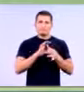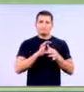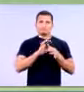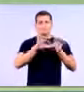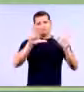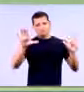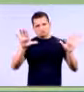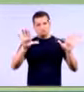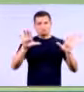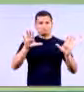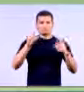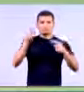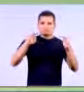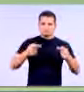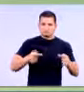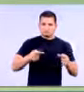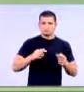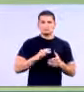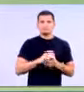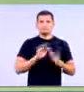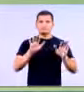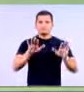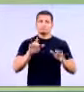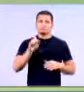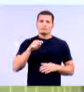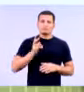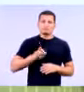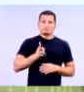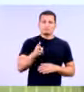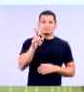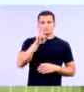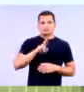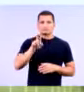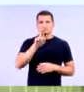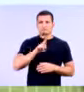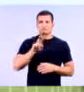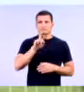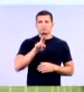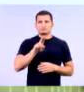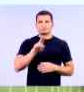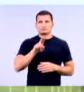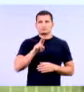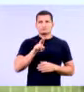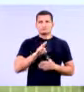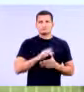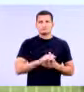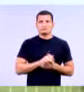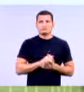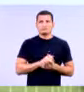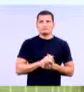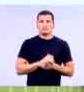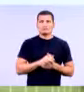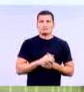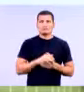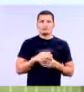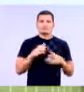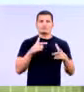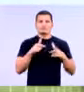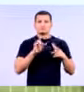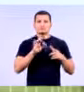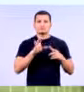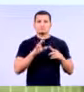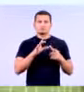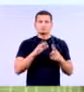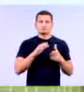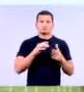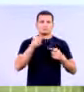questões discursivas, mas é mais familiarmente utilizado de modo a trabalhar com questões fechadas de múltipla